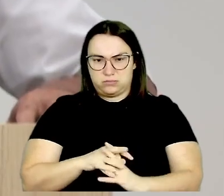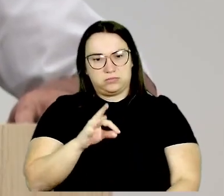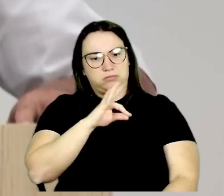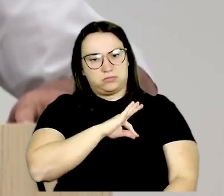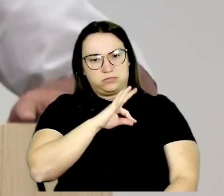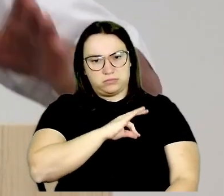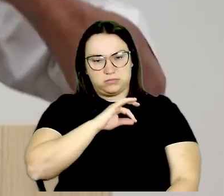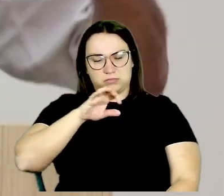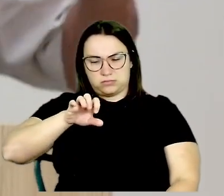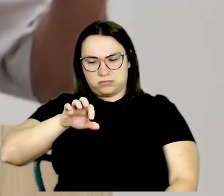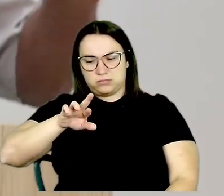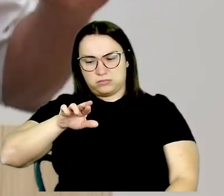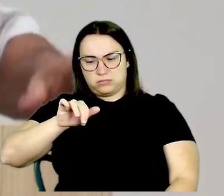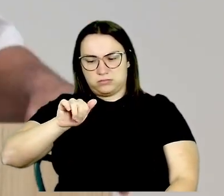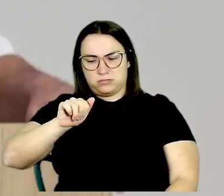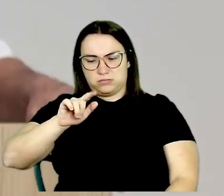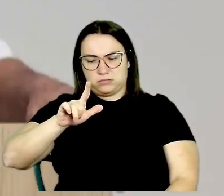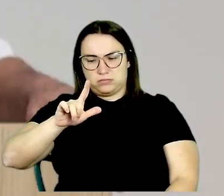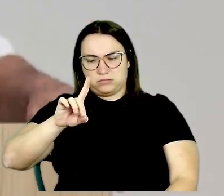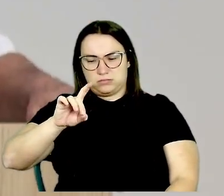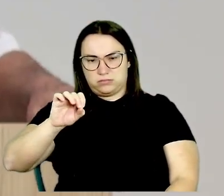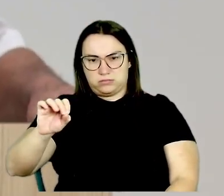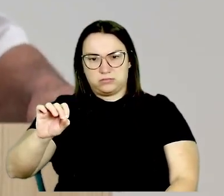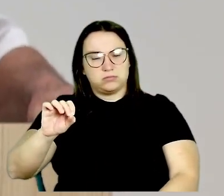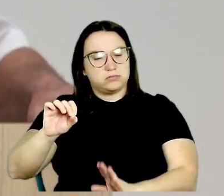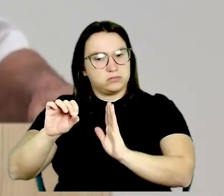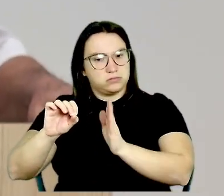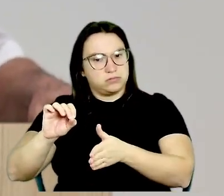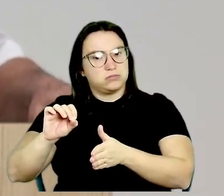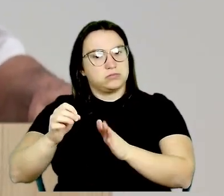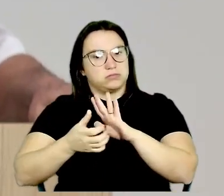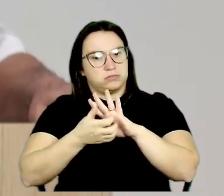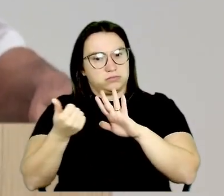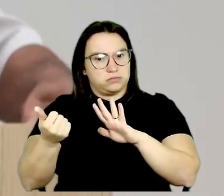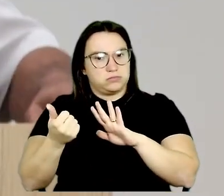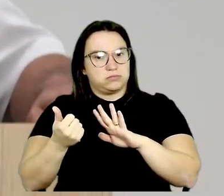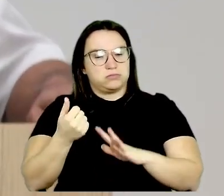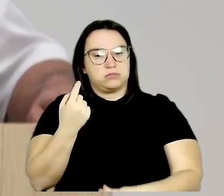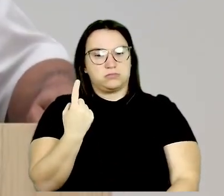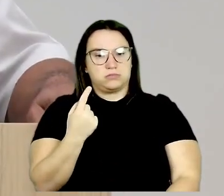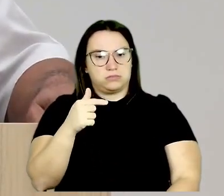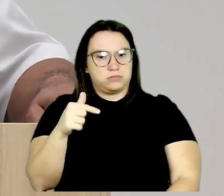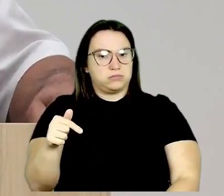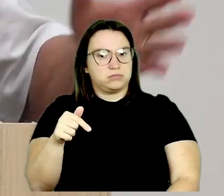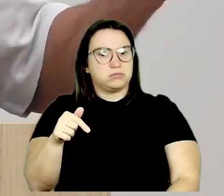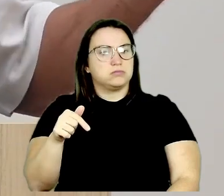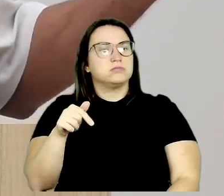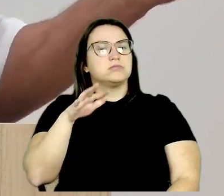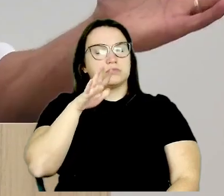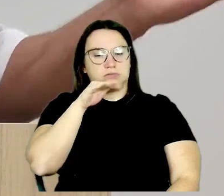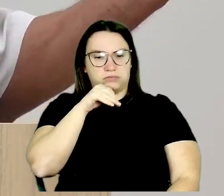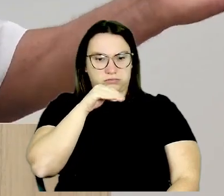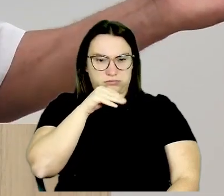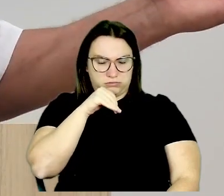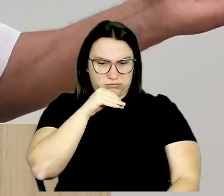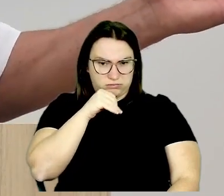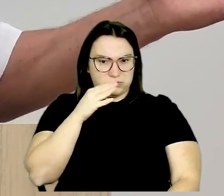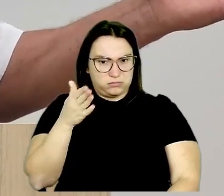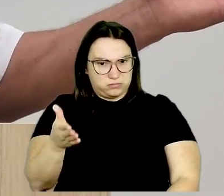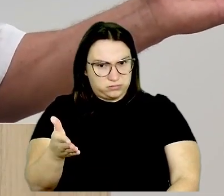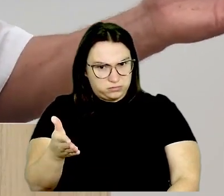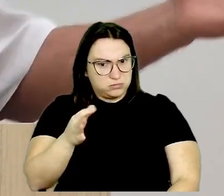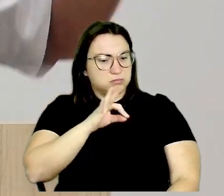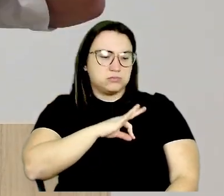Heraldo Trento, se eu não me engano, já exonerou 17 servidores de carreira. Então, não pode falar que não está